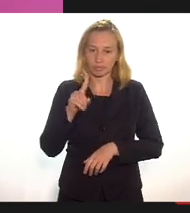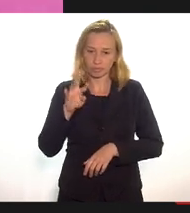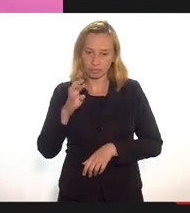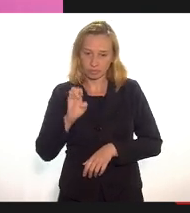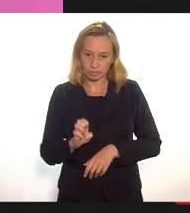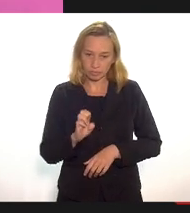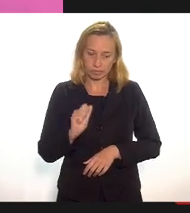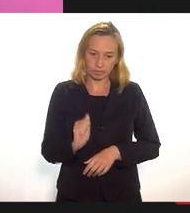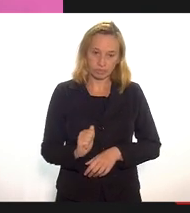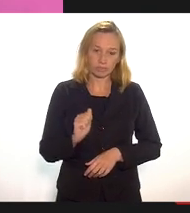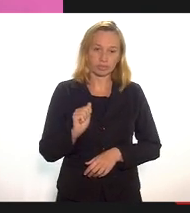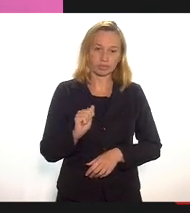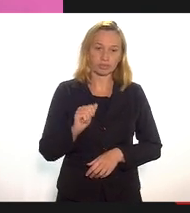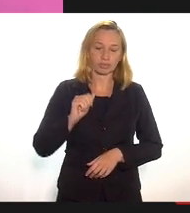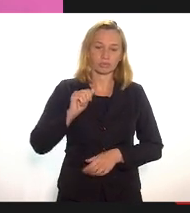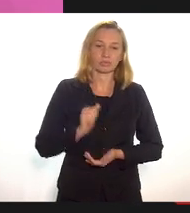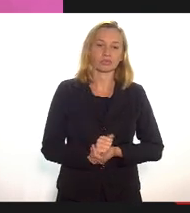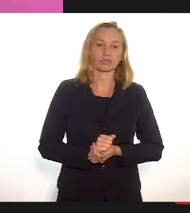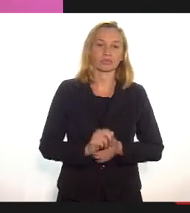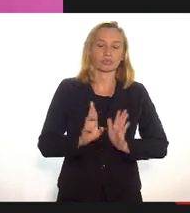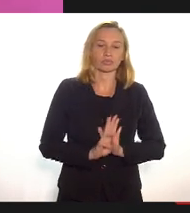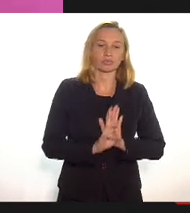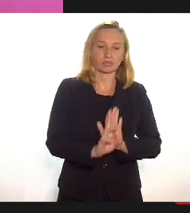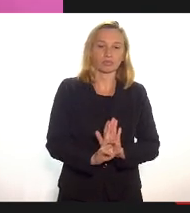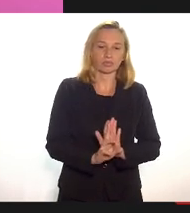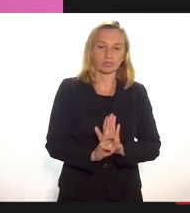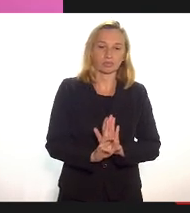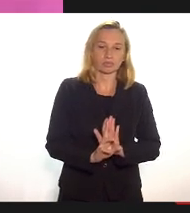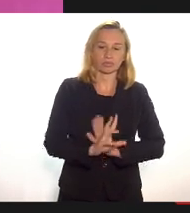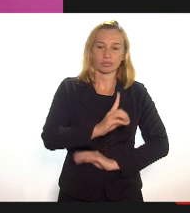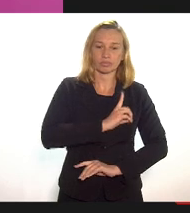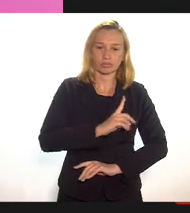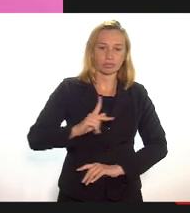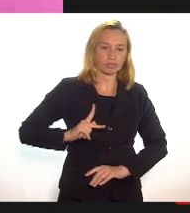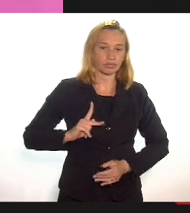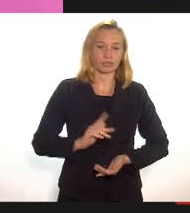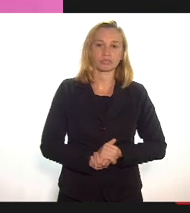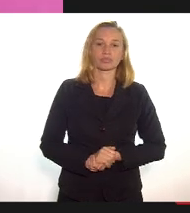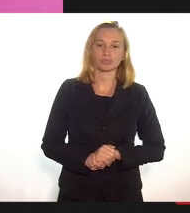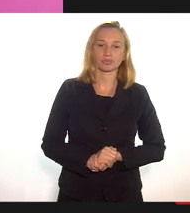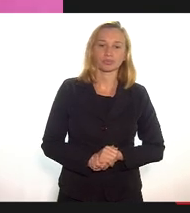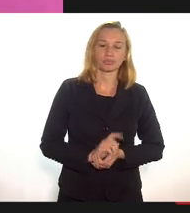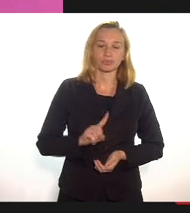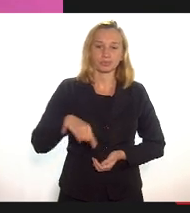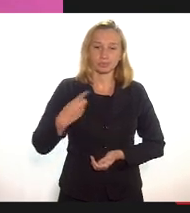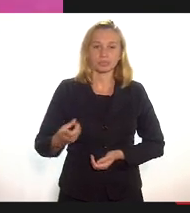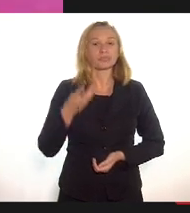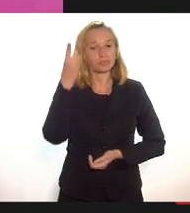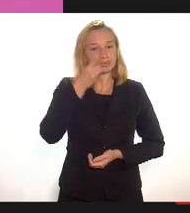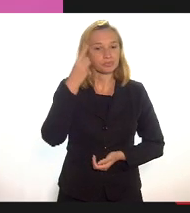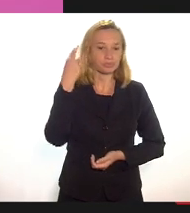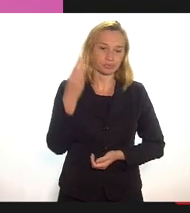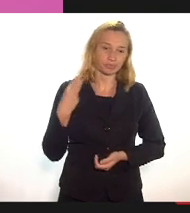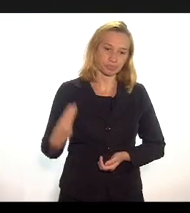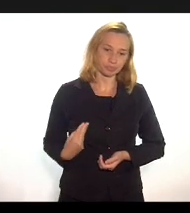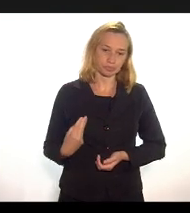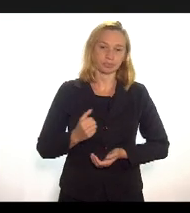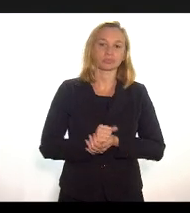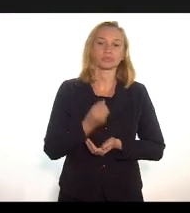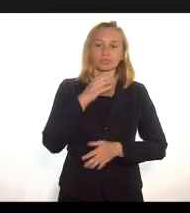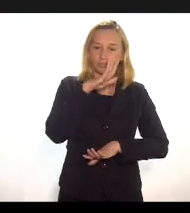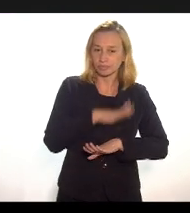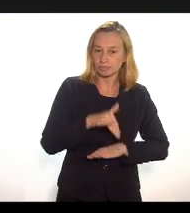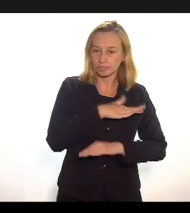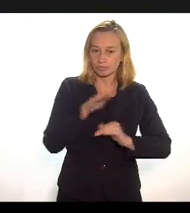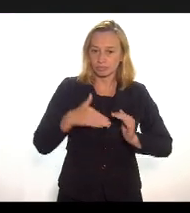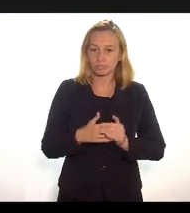Nascimento, representando aqui a Defensoria Pública. Boa depois a deputada todos. Mônica. Boa tarde a